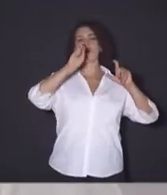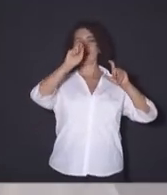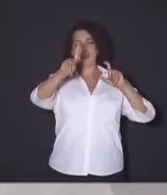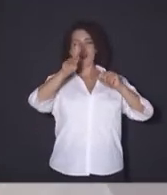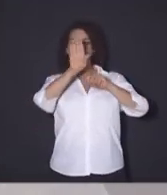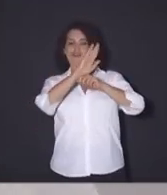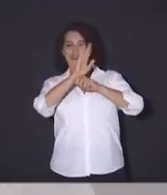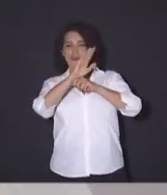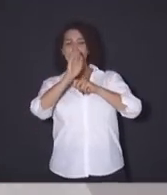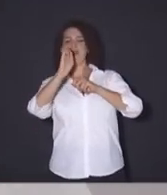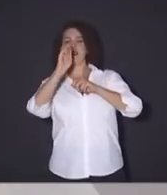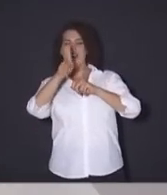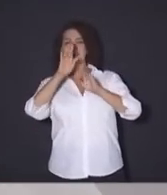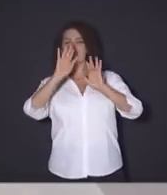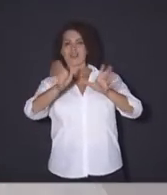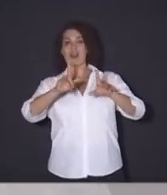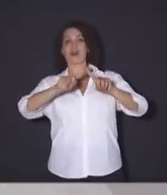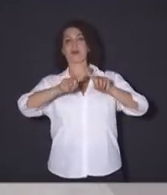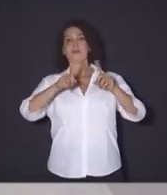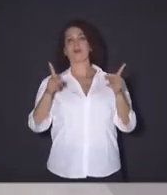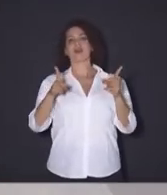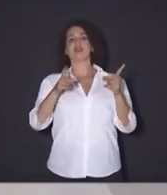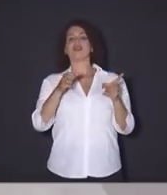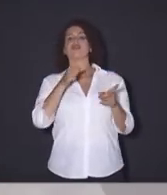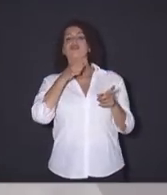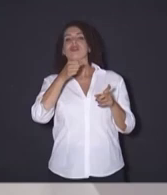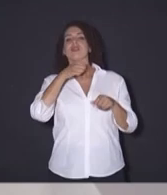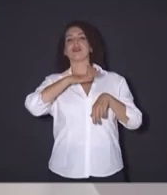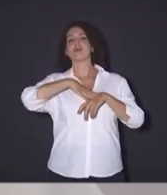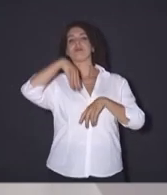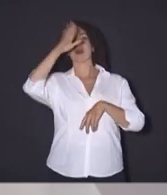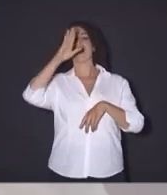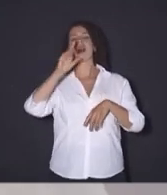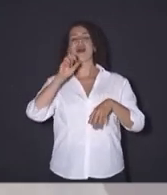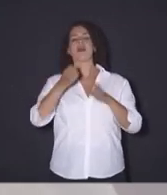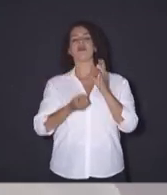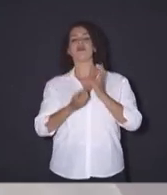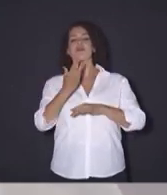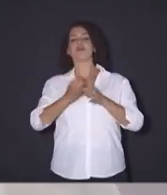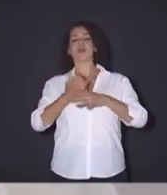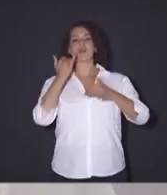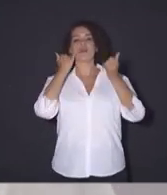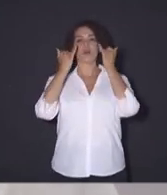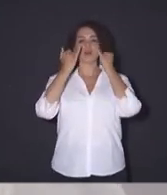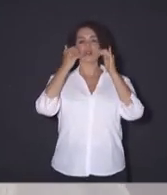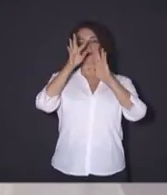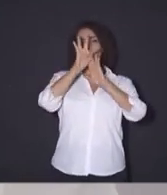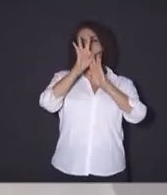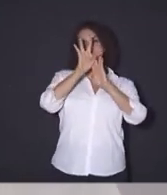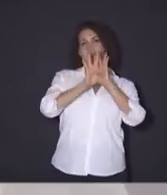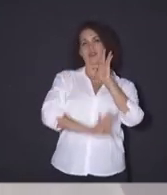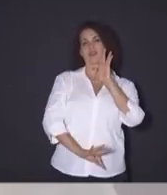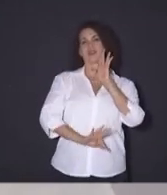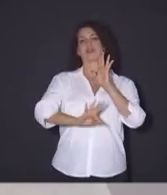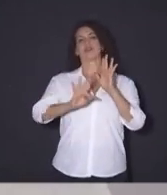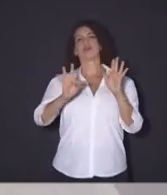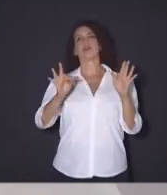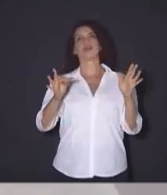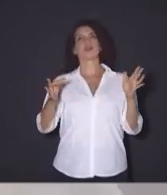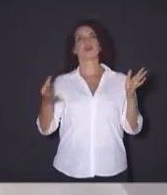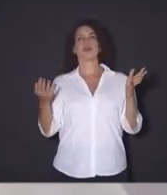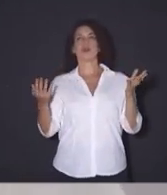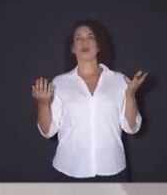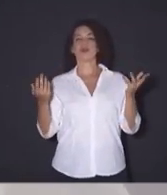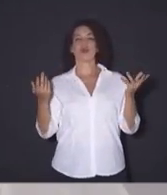conteúdo mas isso o jornalismo principalmente na produção de informação pessoal e no